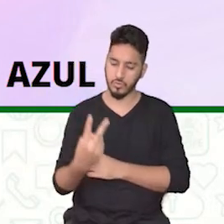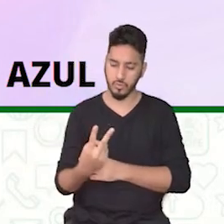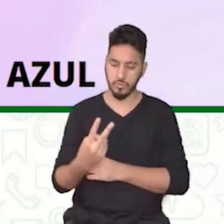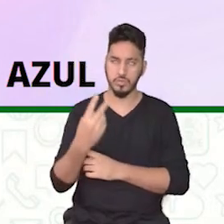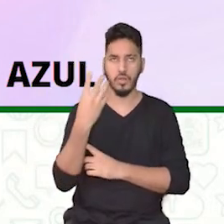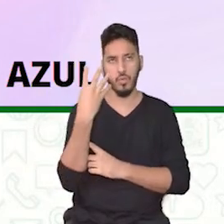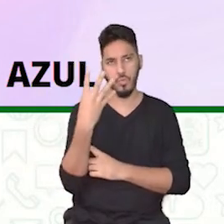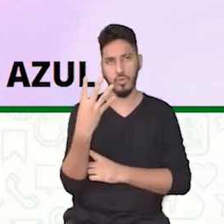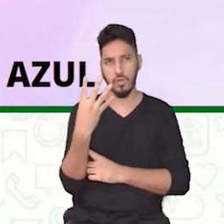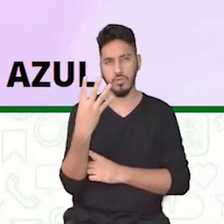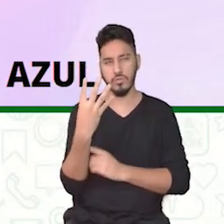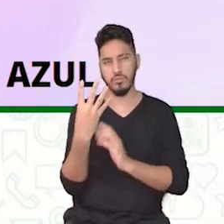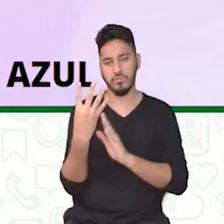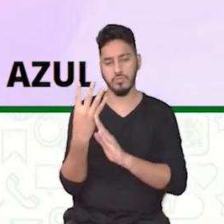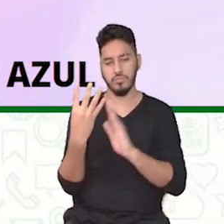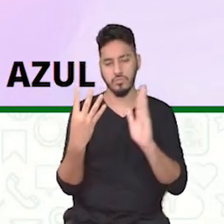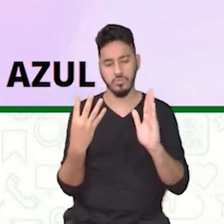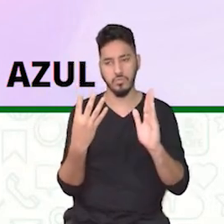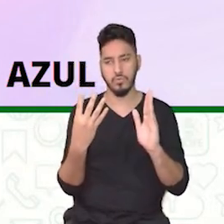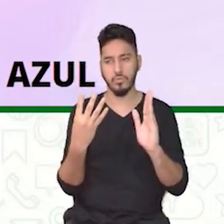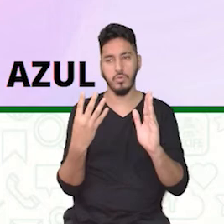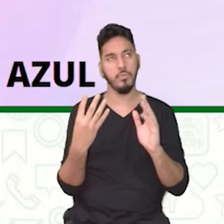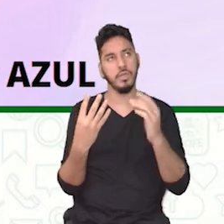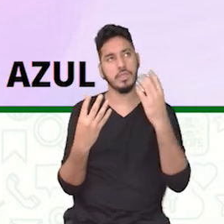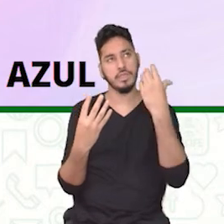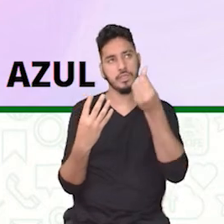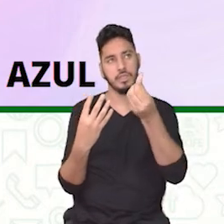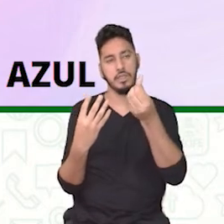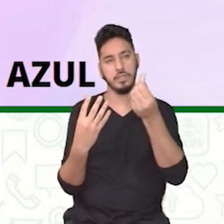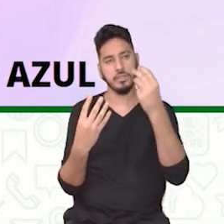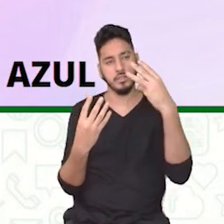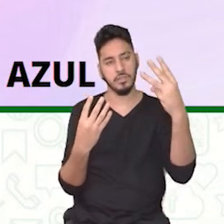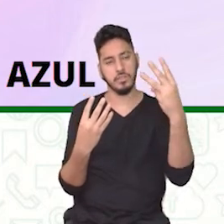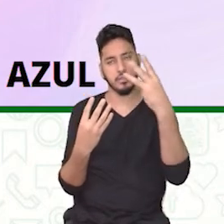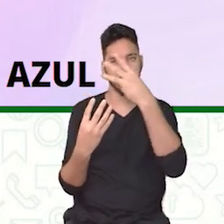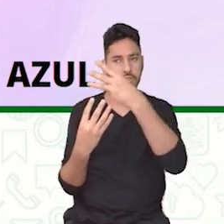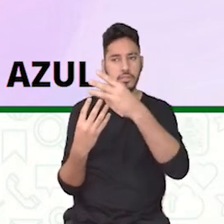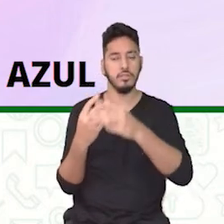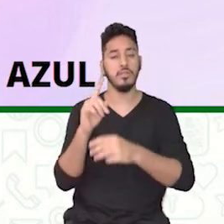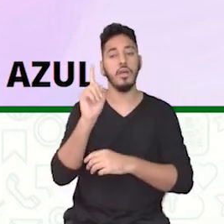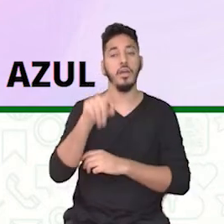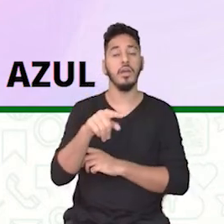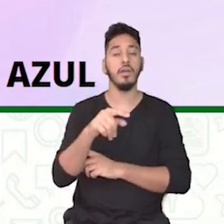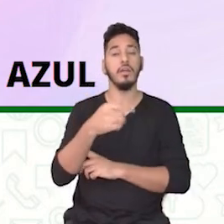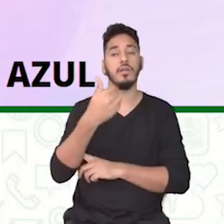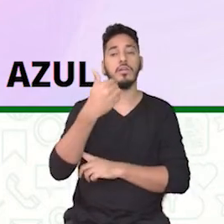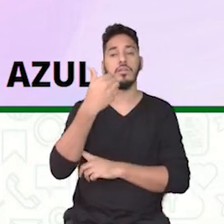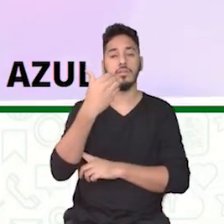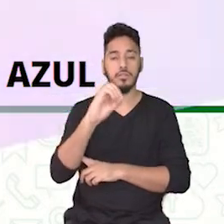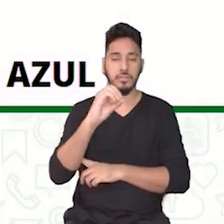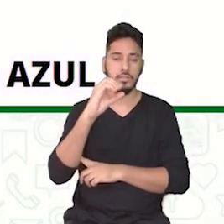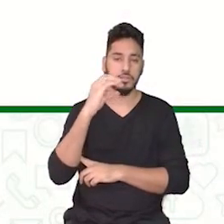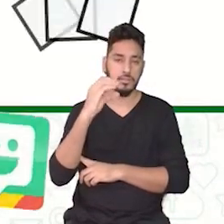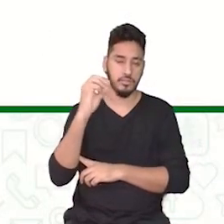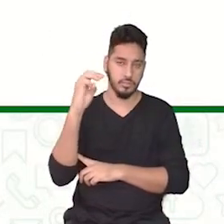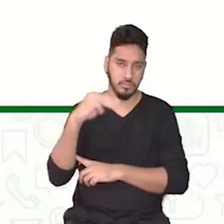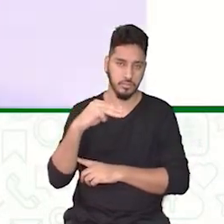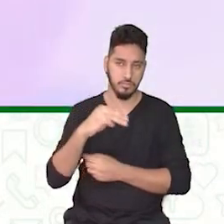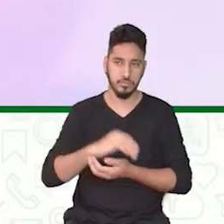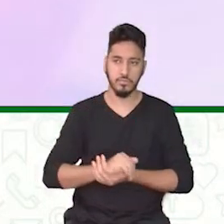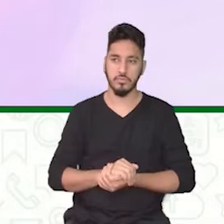fazer 4, né? Com mais 6, ou seja, vai me dar 10 centímetros. Não é